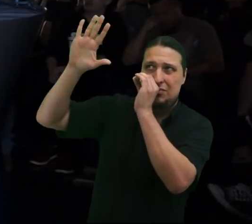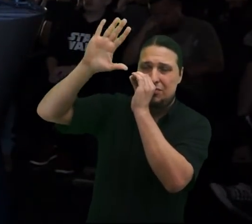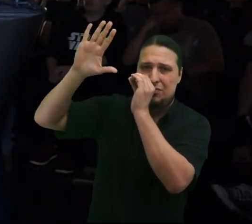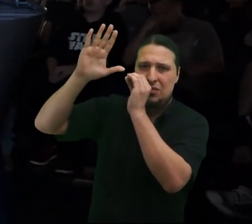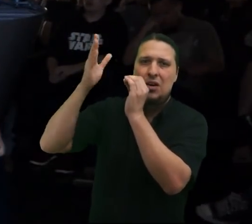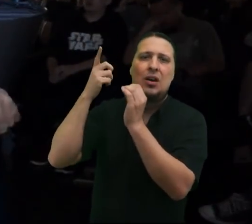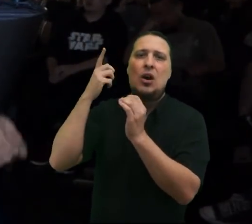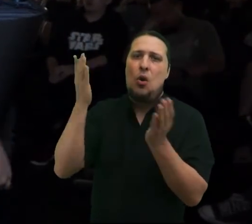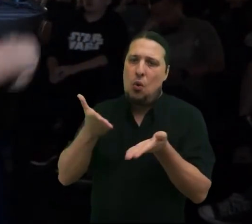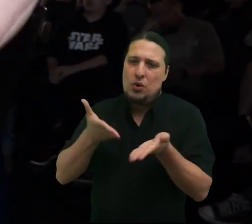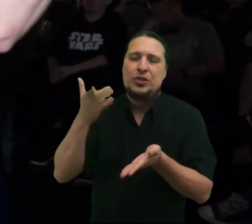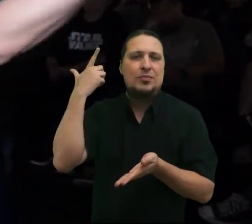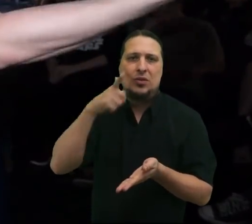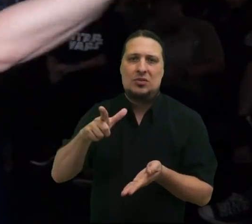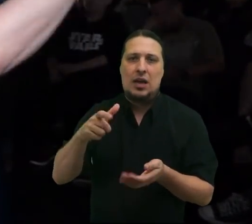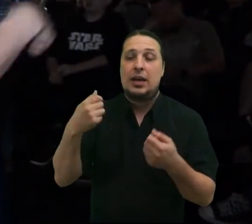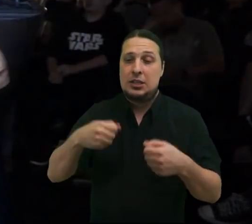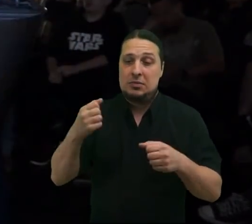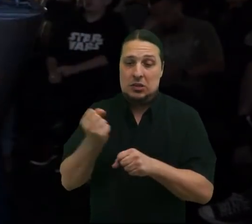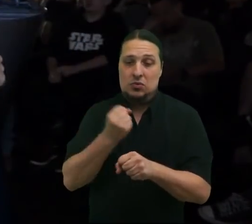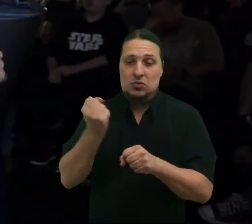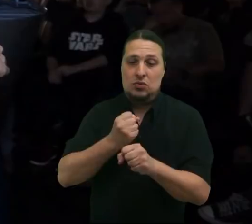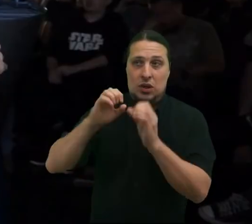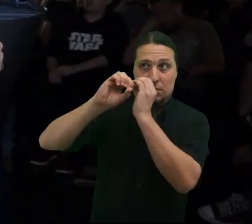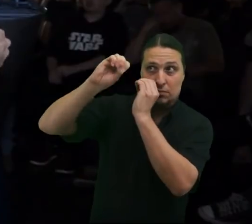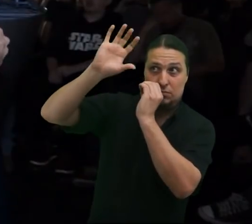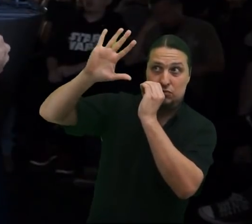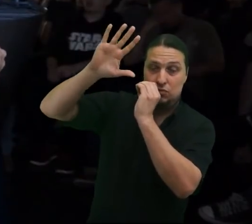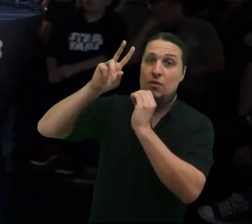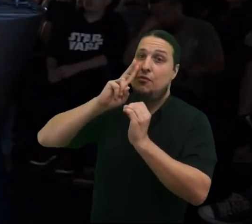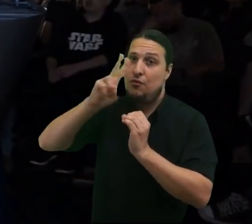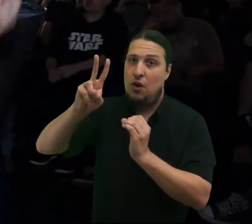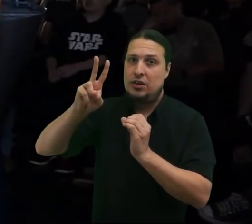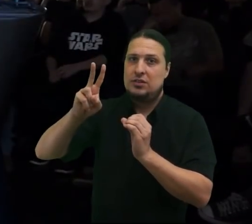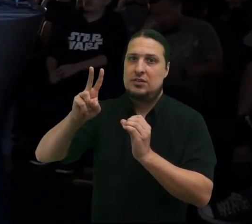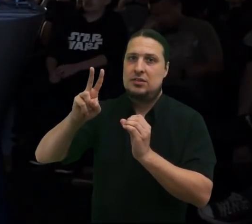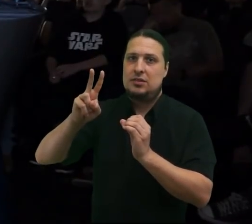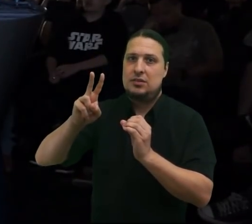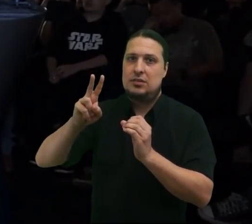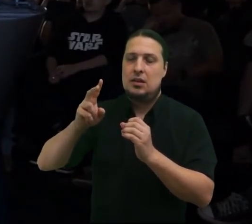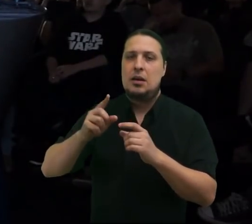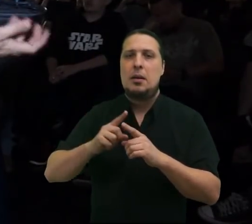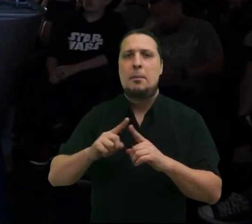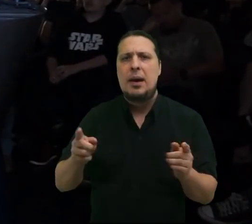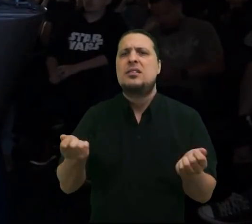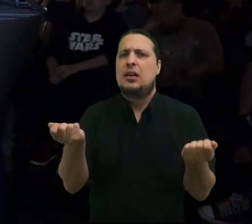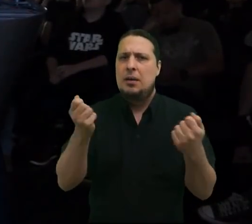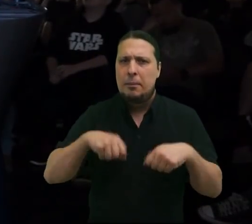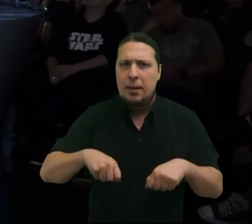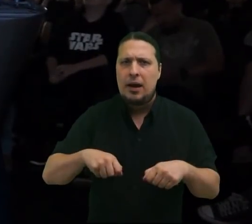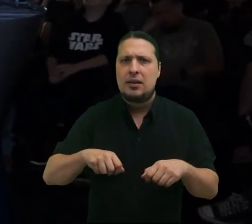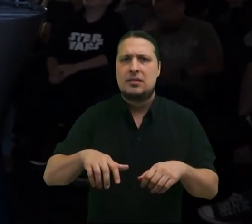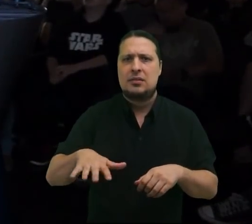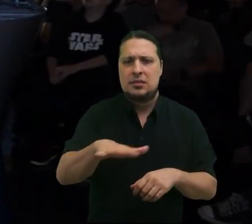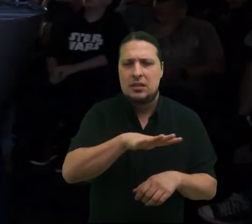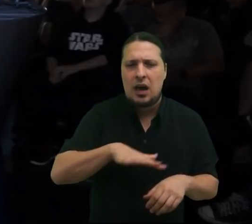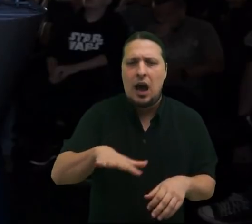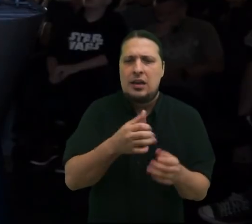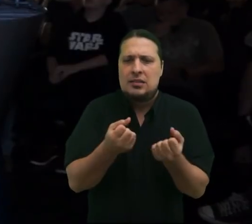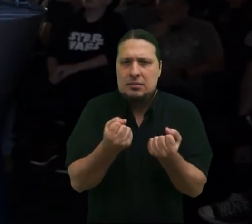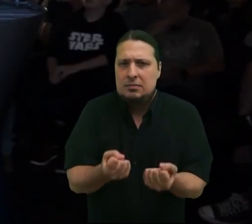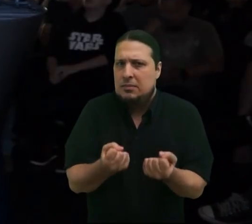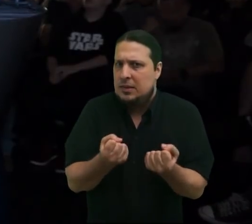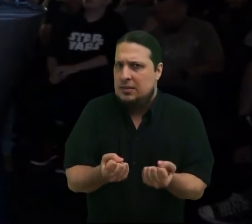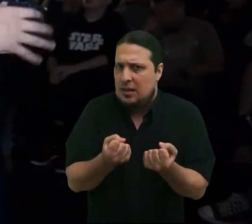seriam as galáxias mais massivas do universo hoje. Porque A região que precisa para isso acontecer, ela tem que ter